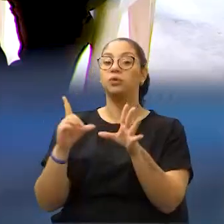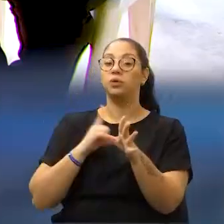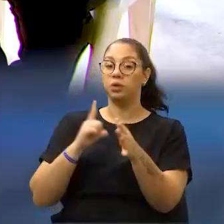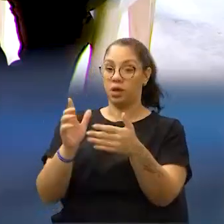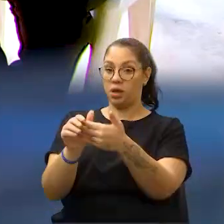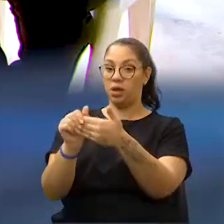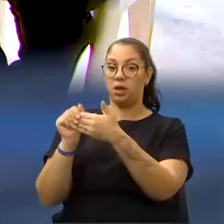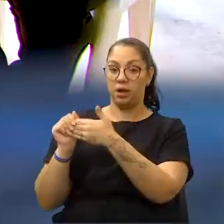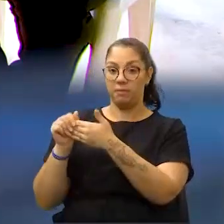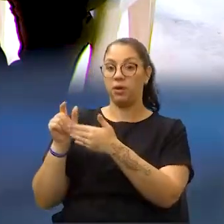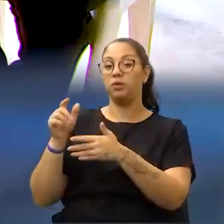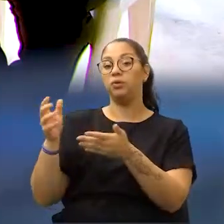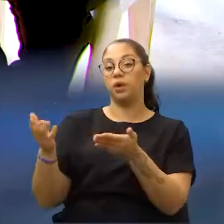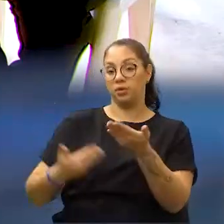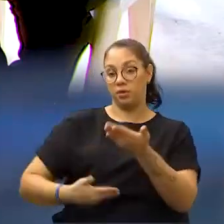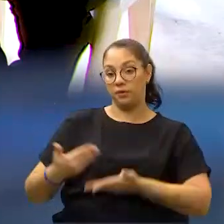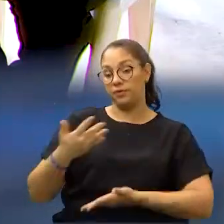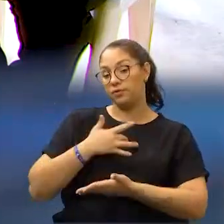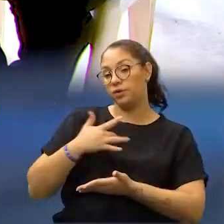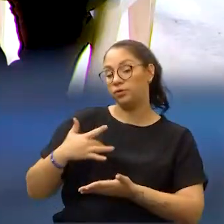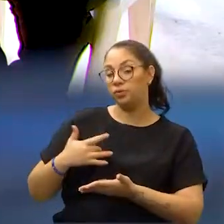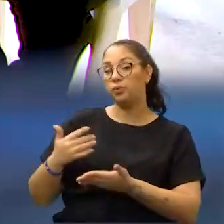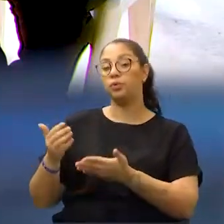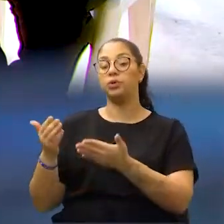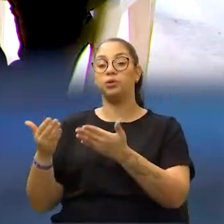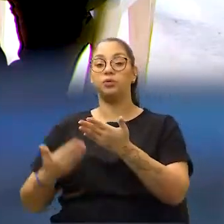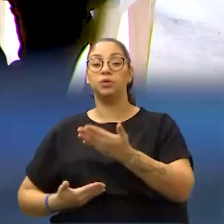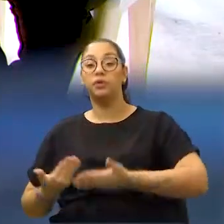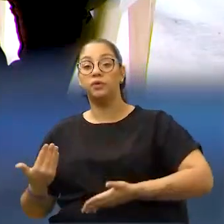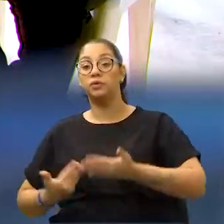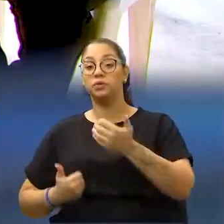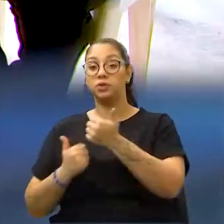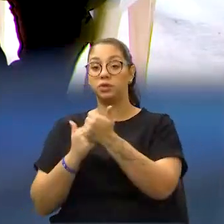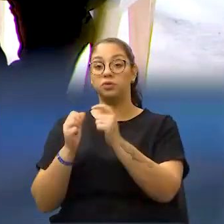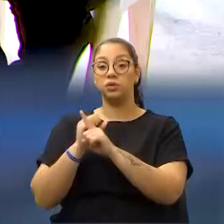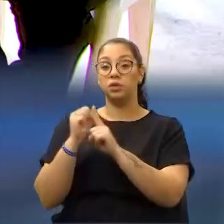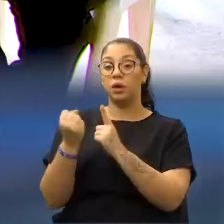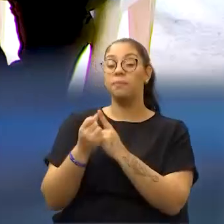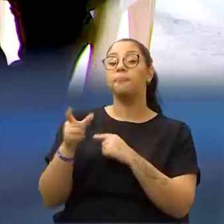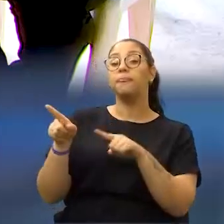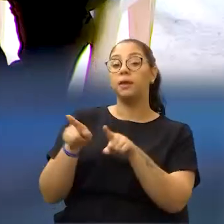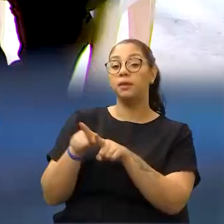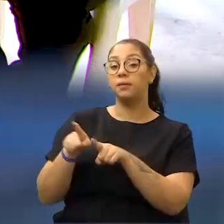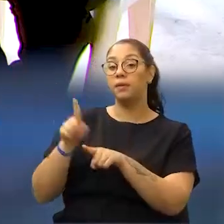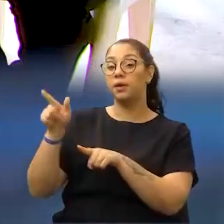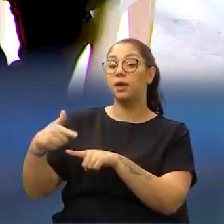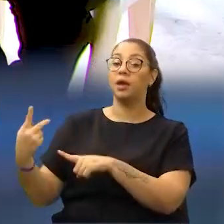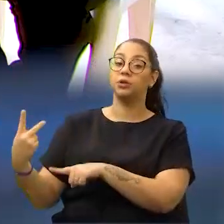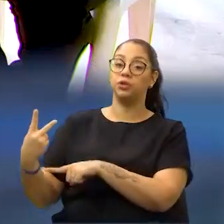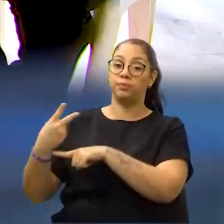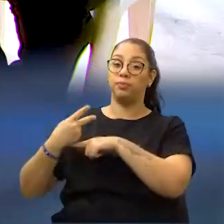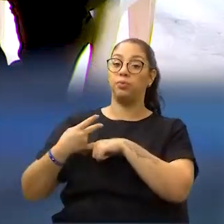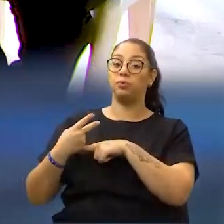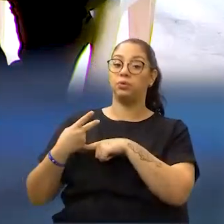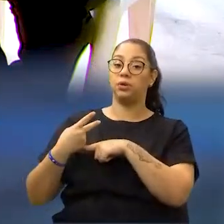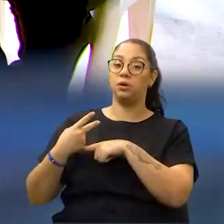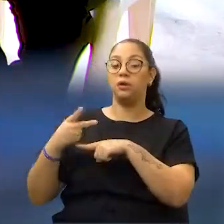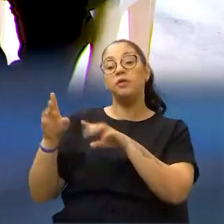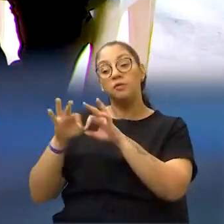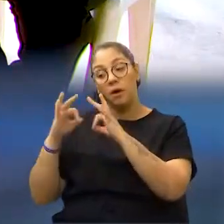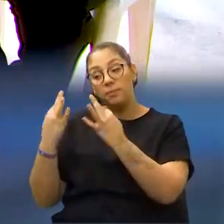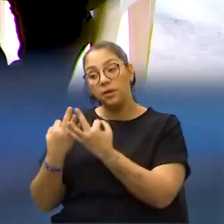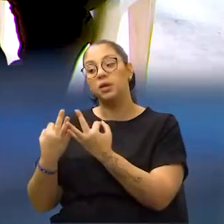porta aberta, então temos encaminhamento, né, dos serviços de saúde, dos serviços de assistência, e nós também temos o que a gente chama de